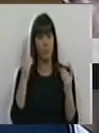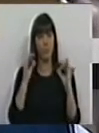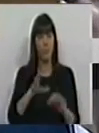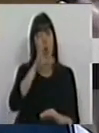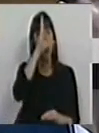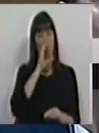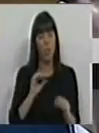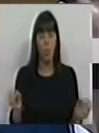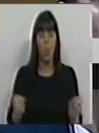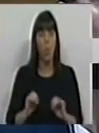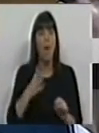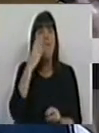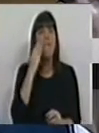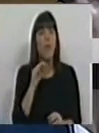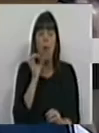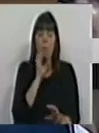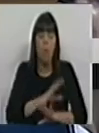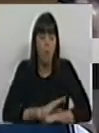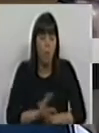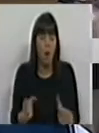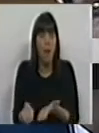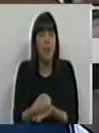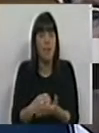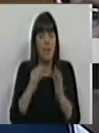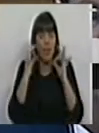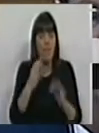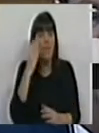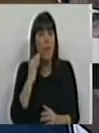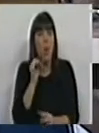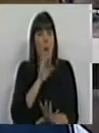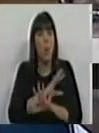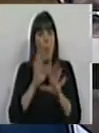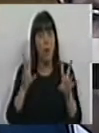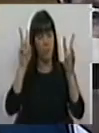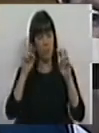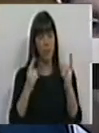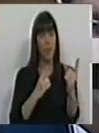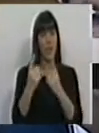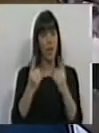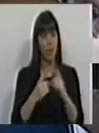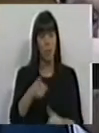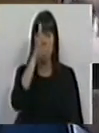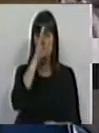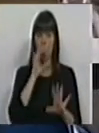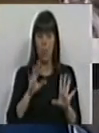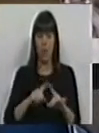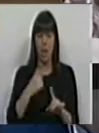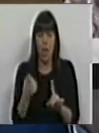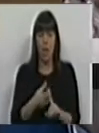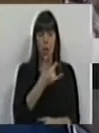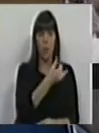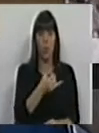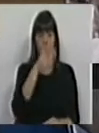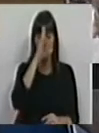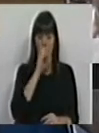se revelou um governo que não tem vergonha absolutamente nenhuma na cara. Em matéria de transportes, o governo, no ano de